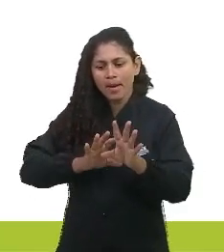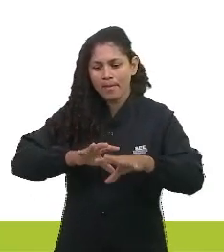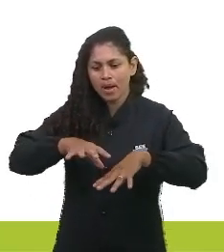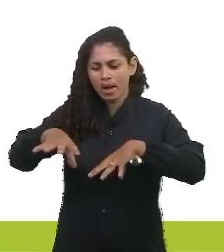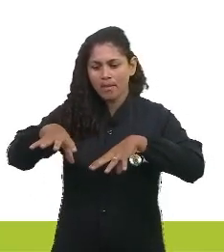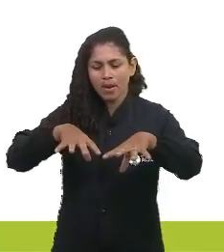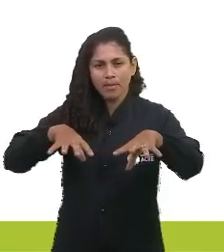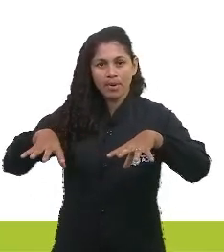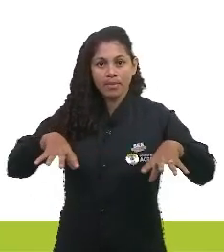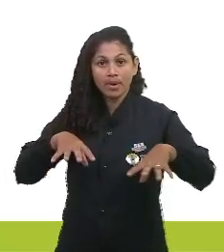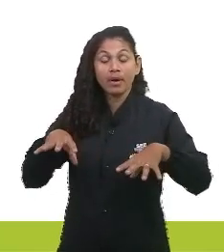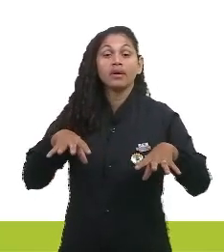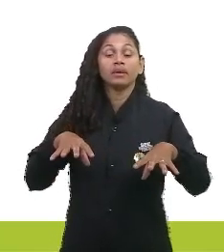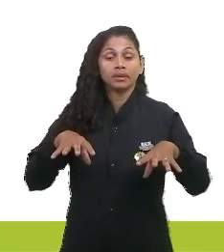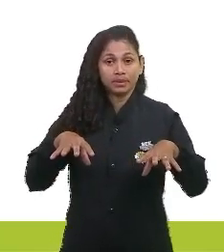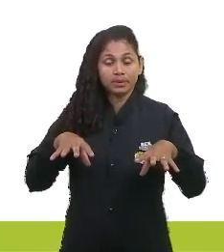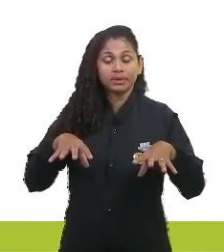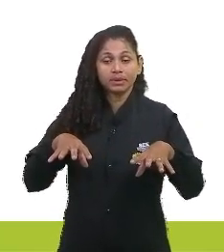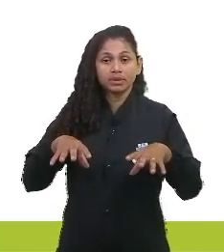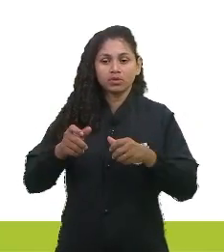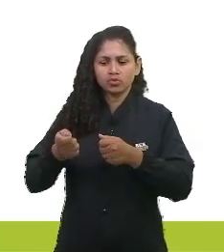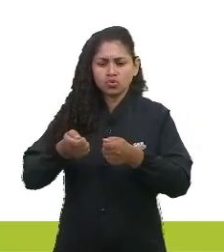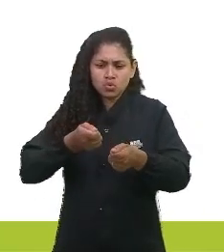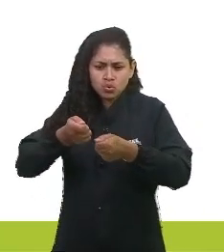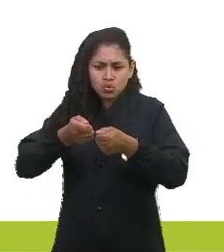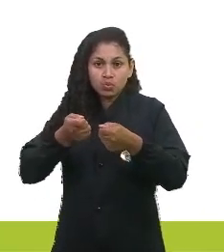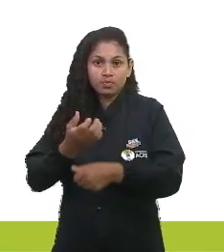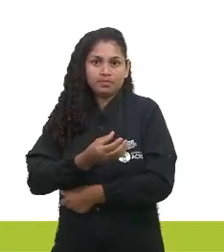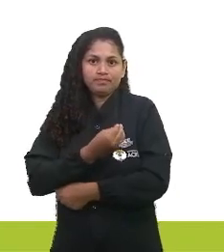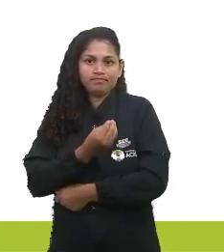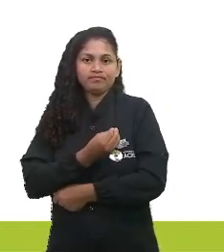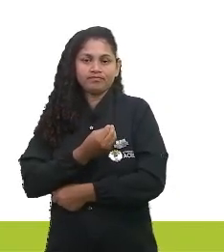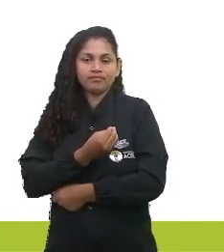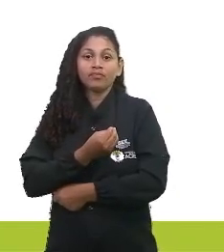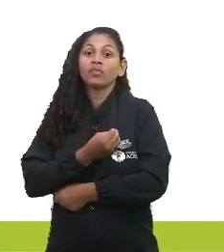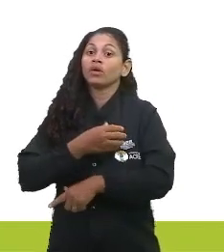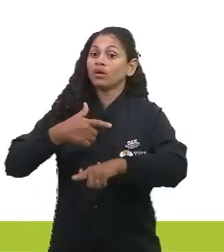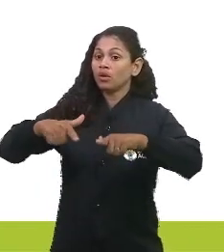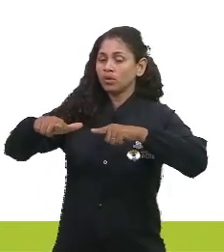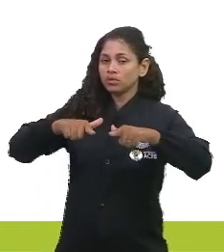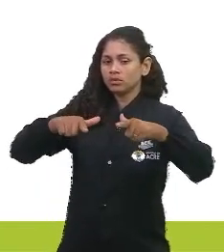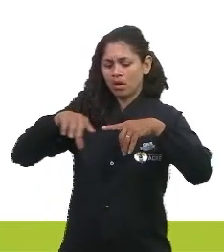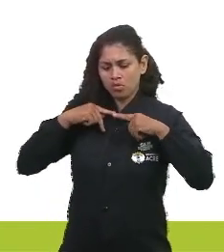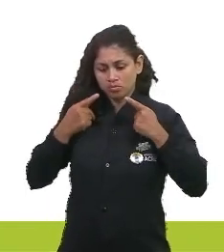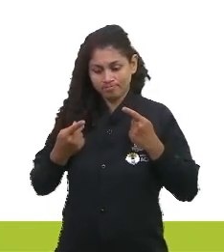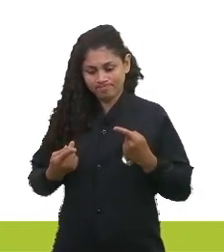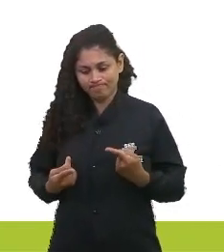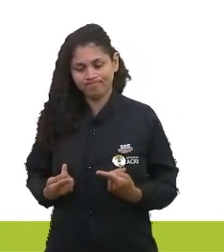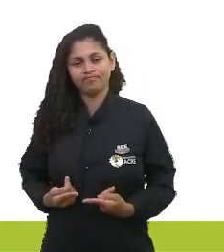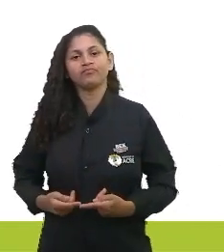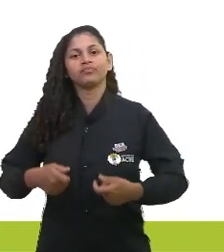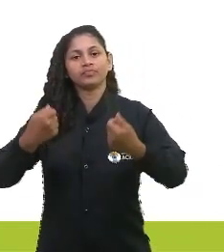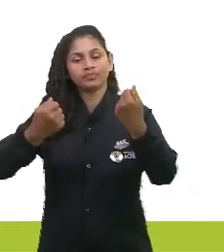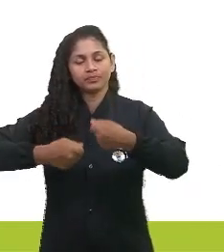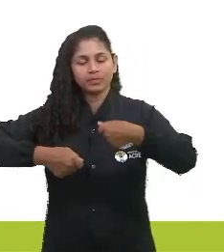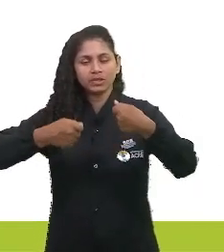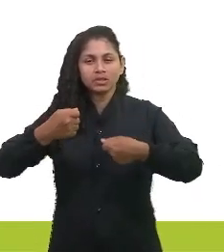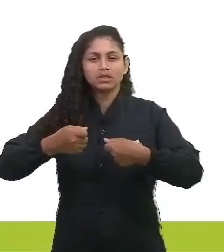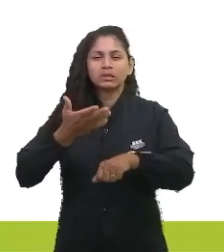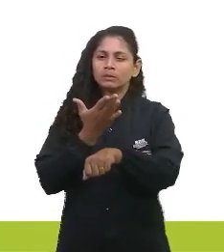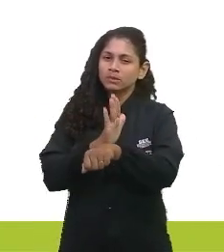que manipule a vida. O trabalho humano deve ser praticado com critérios